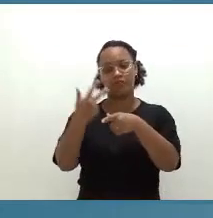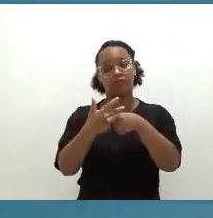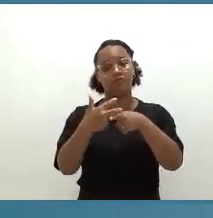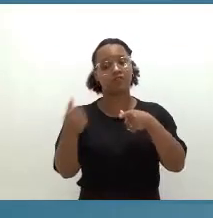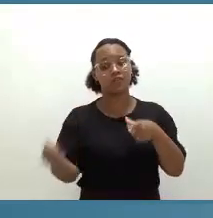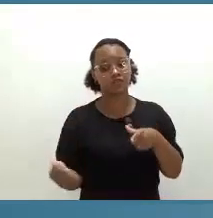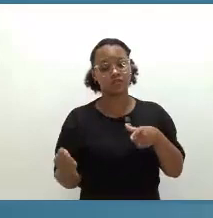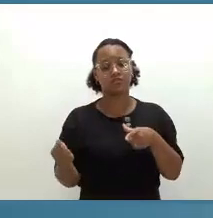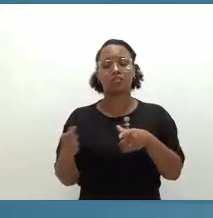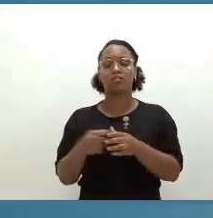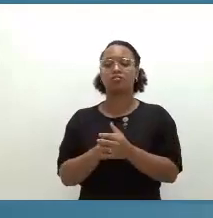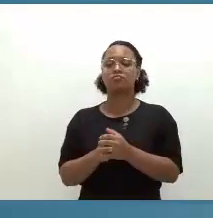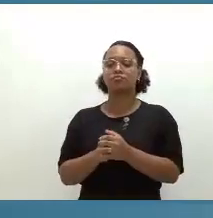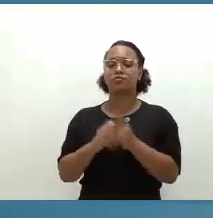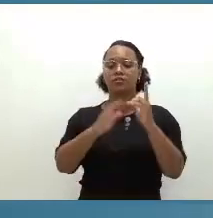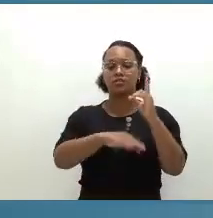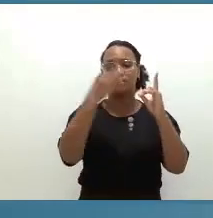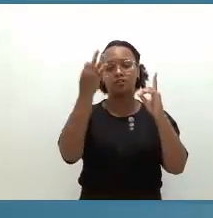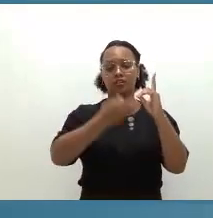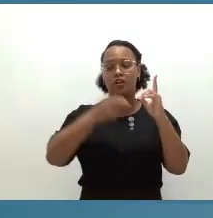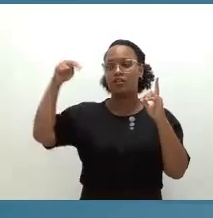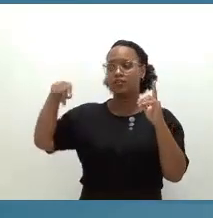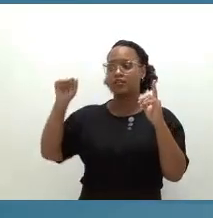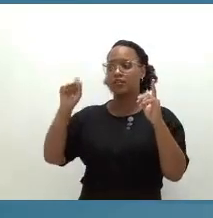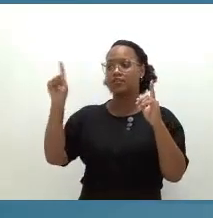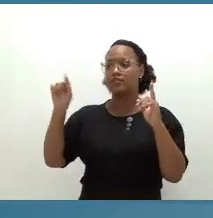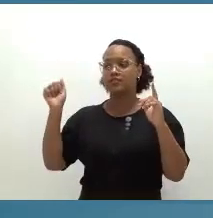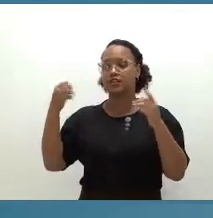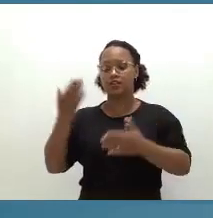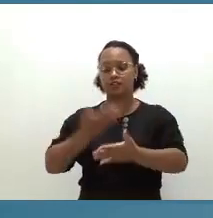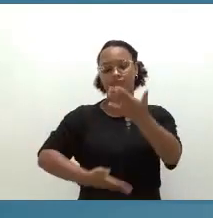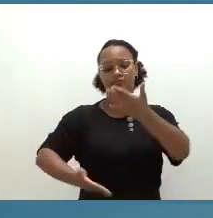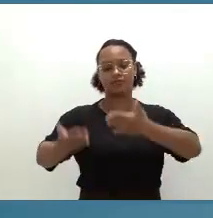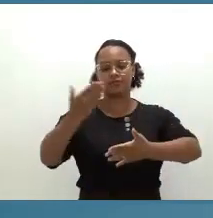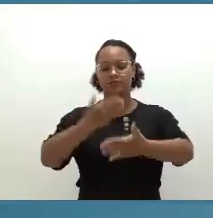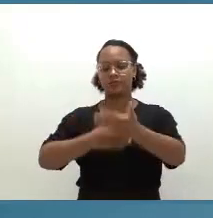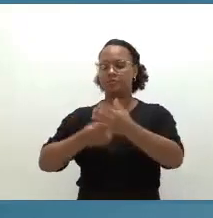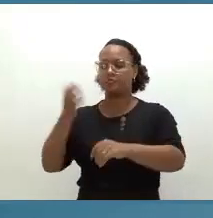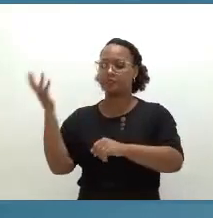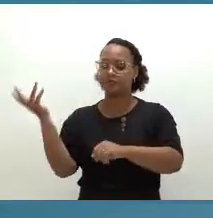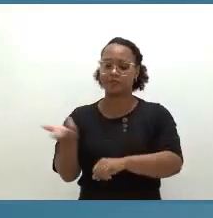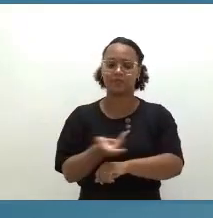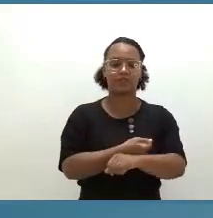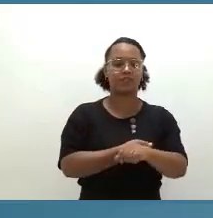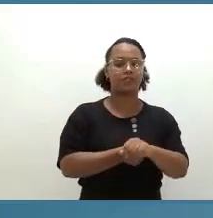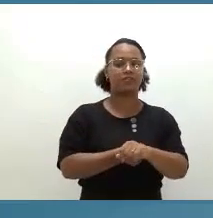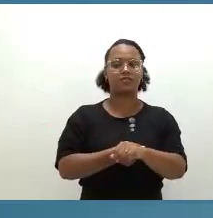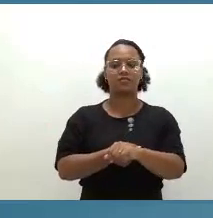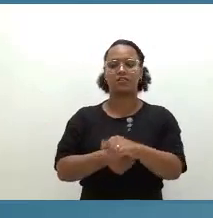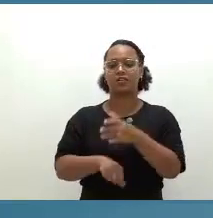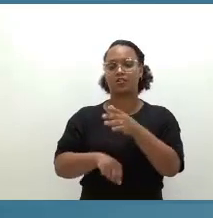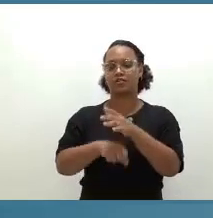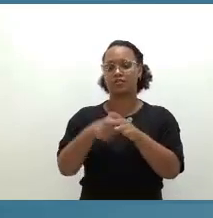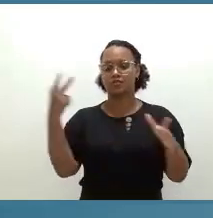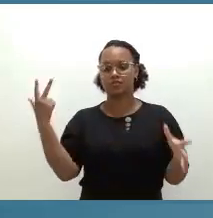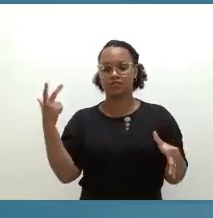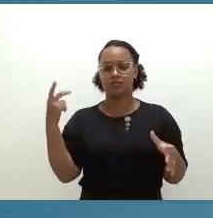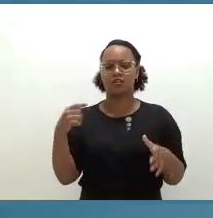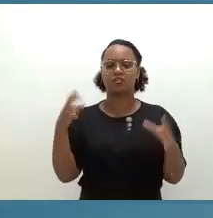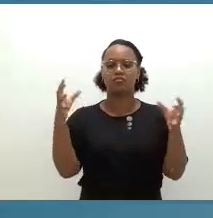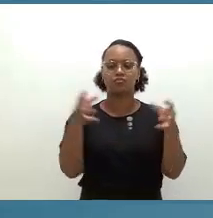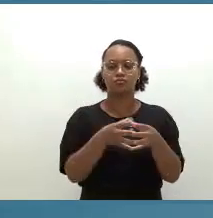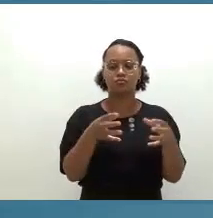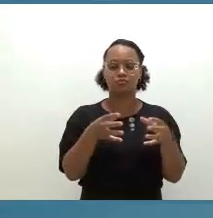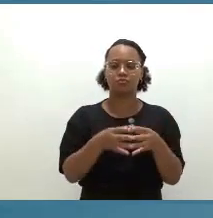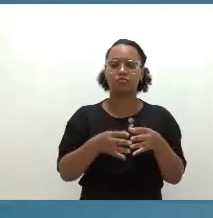o direito em sede da investida, a terceira do direito penal, a segunda sessão do direito penal.